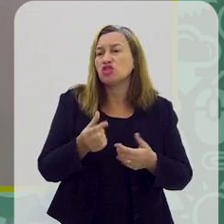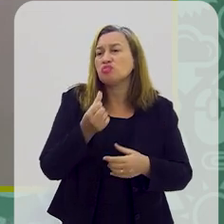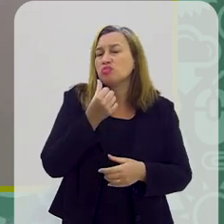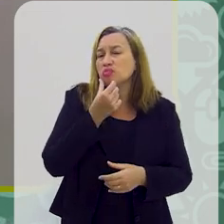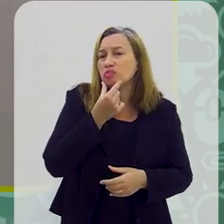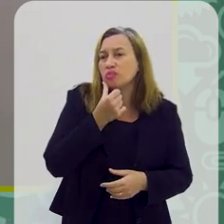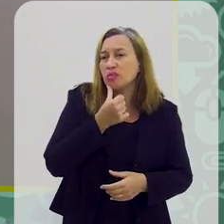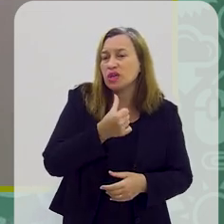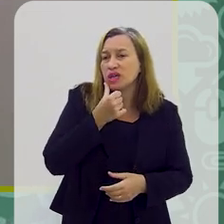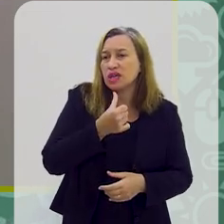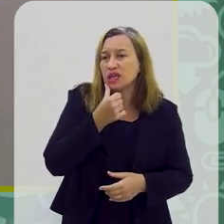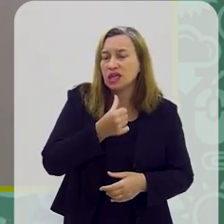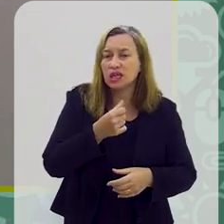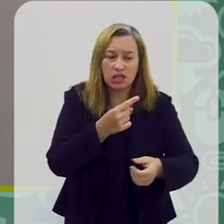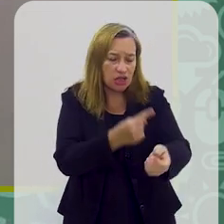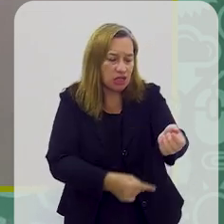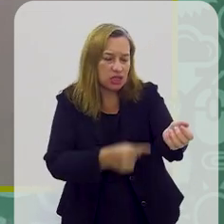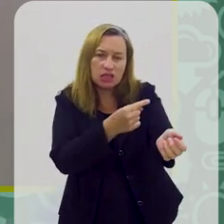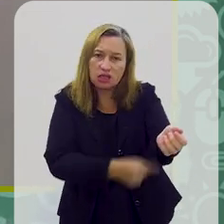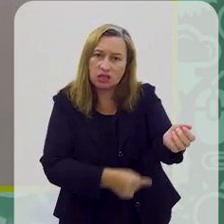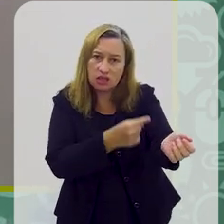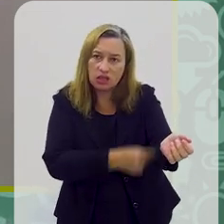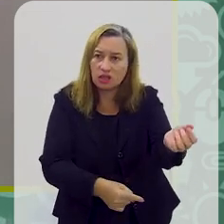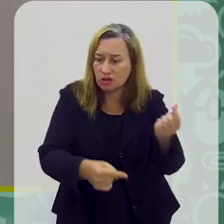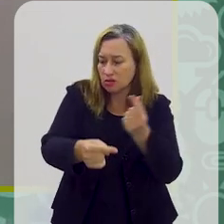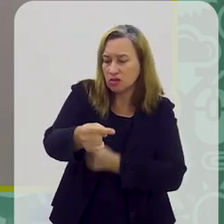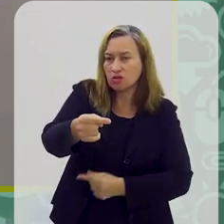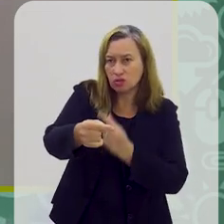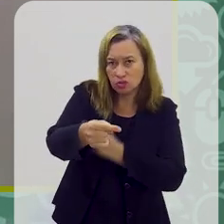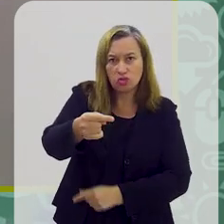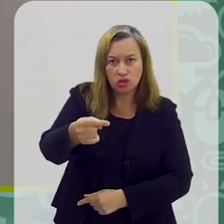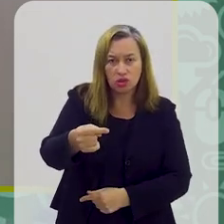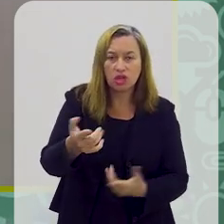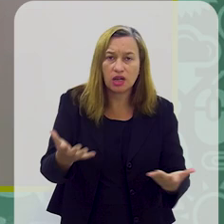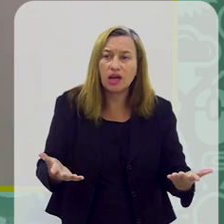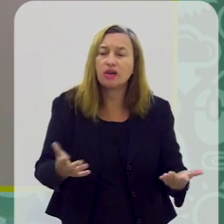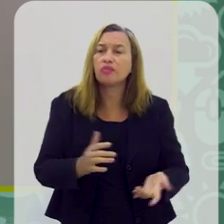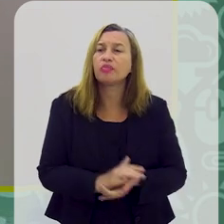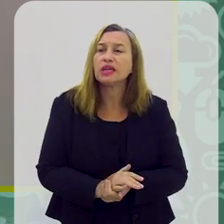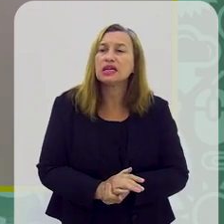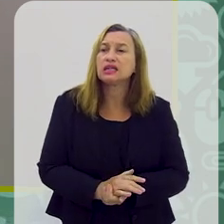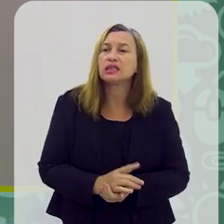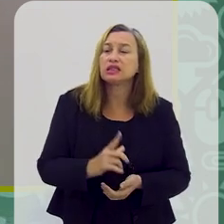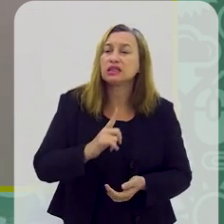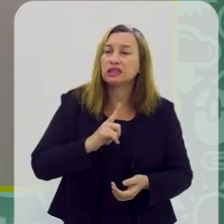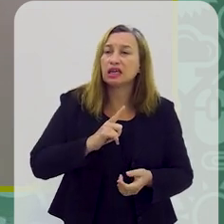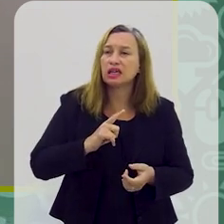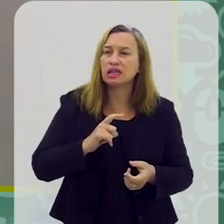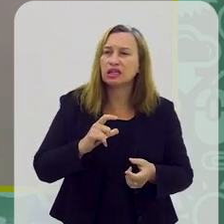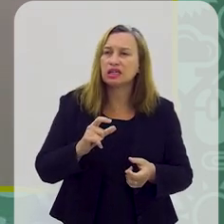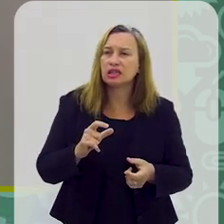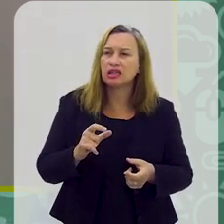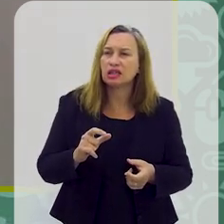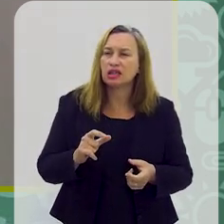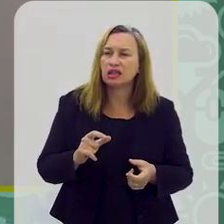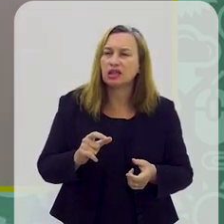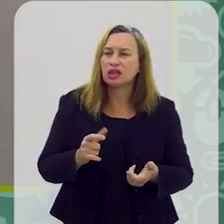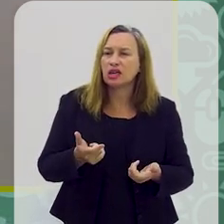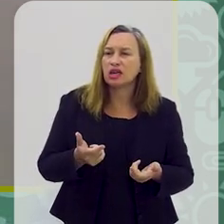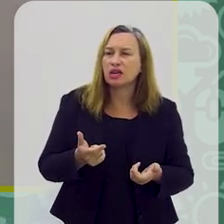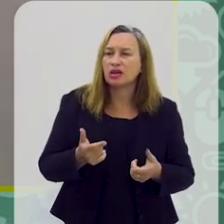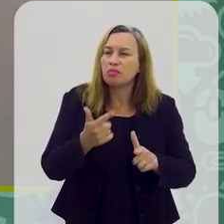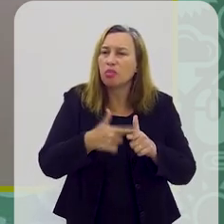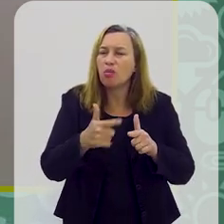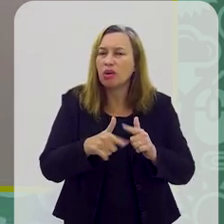de meninas que se automutilam, né, se autolesionam e que são e que têm transtornos